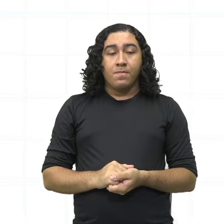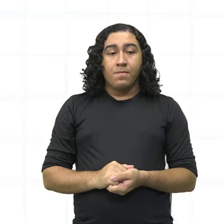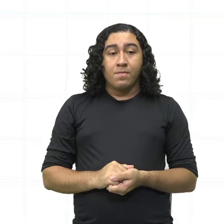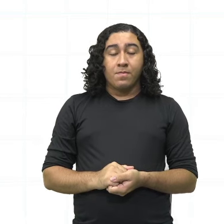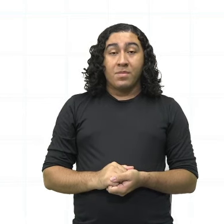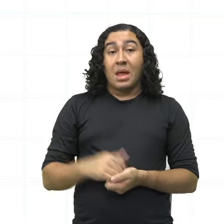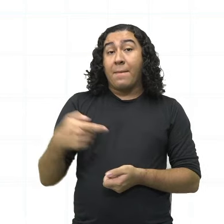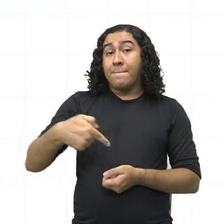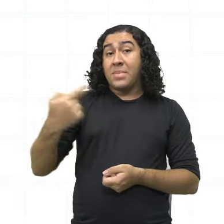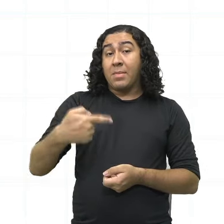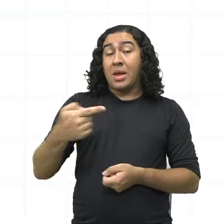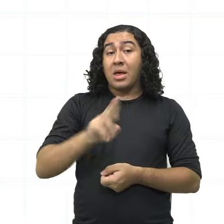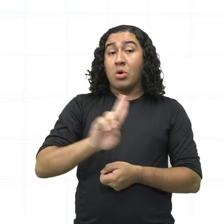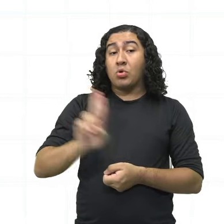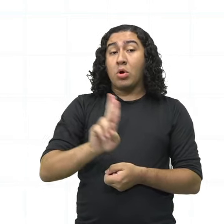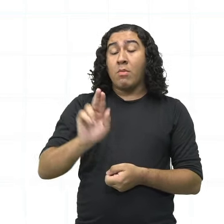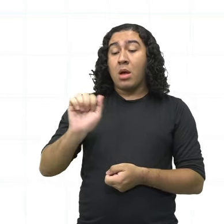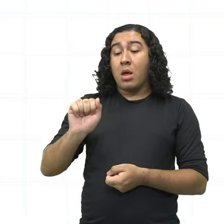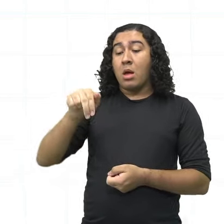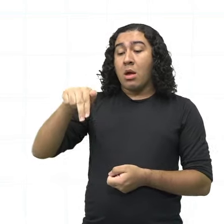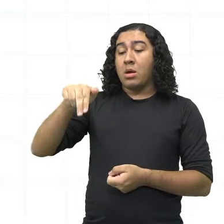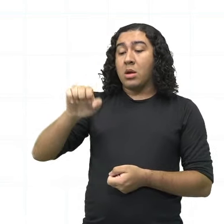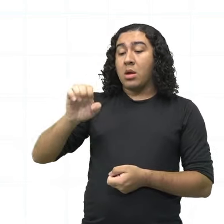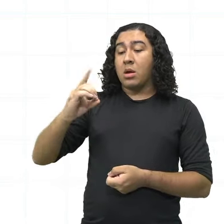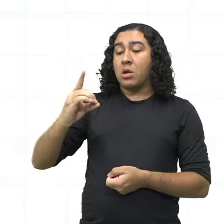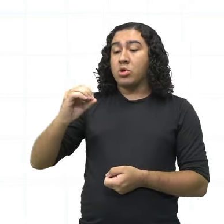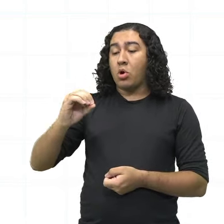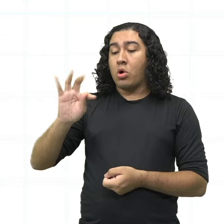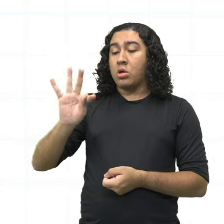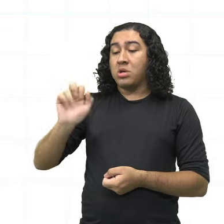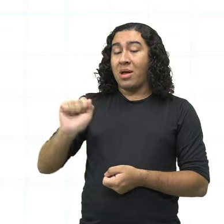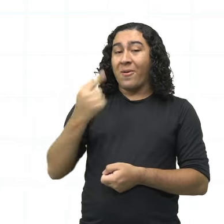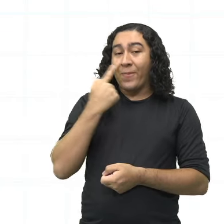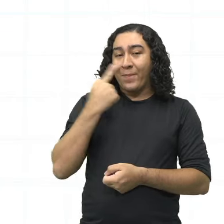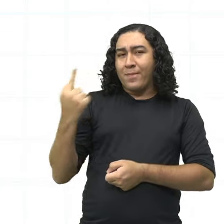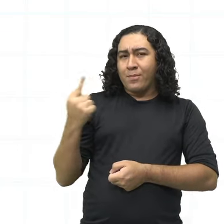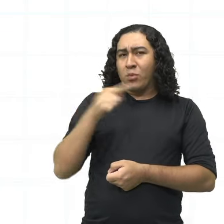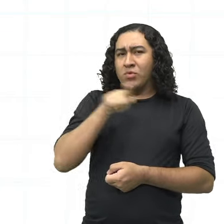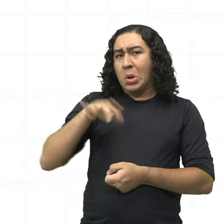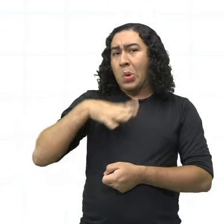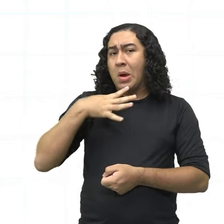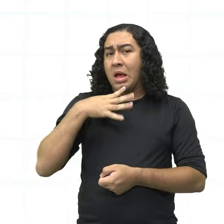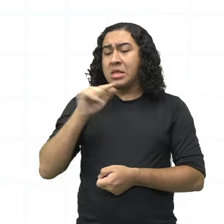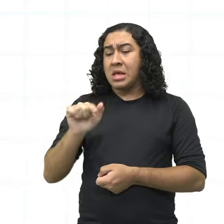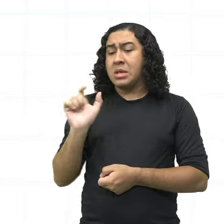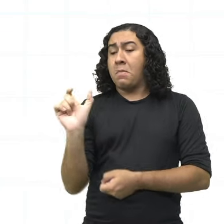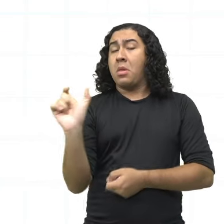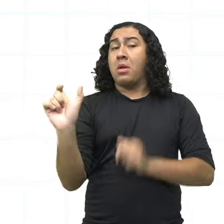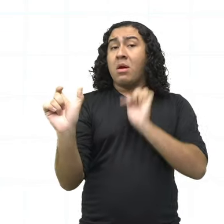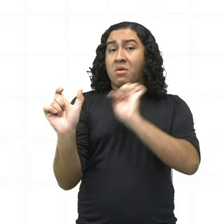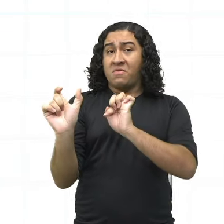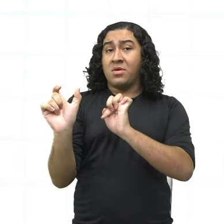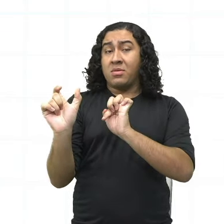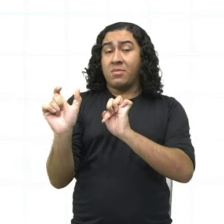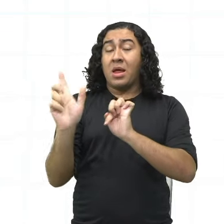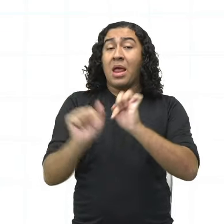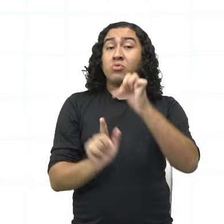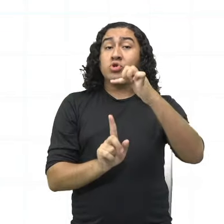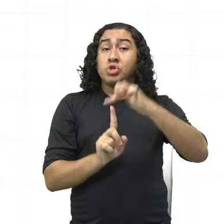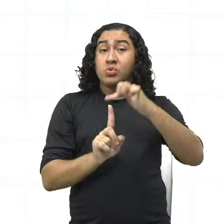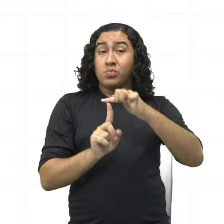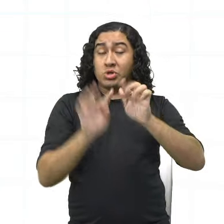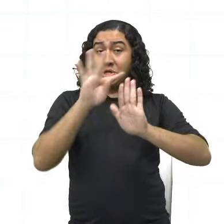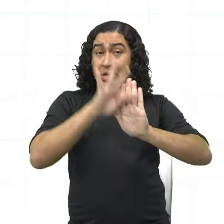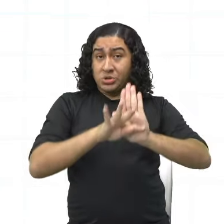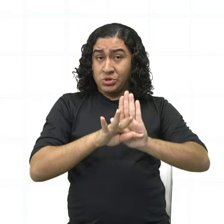A primeira delas é a anedota, né? Já ouviram falar aí desse tipo de texto humorístico? Pois